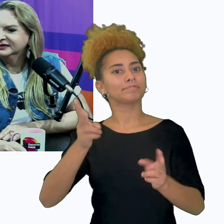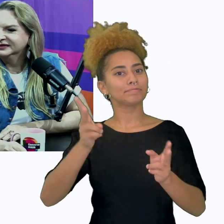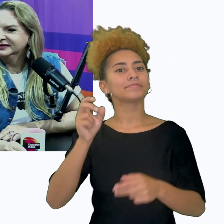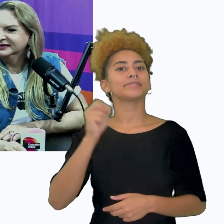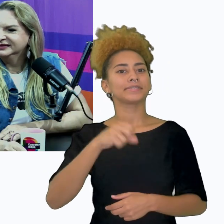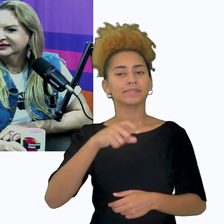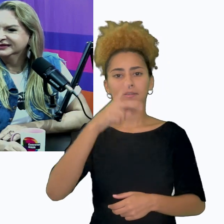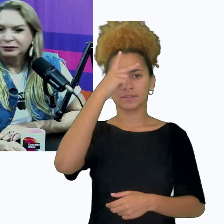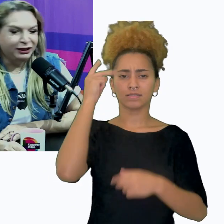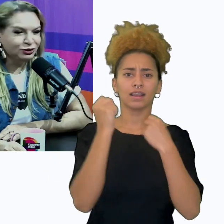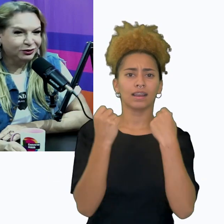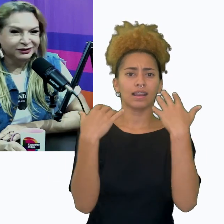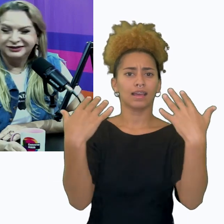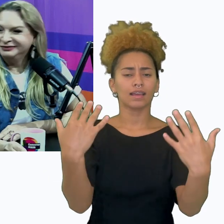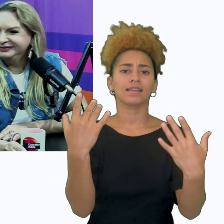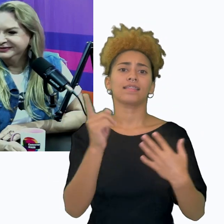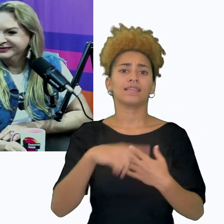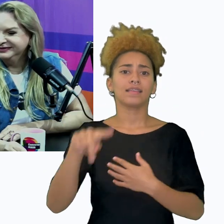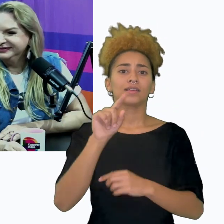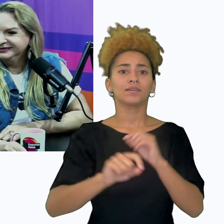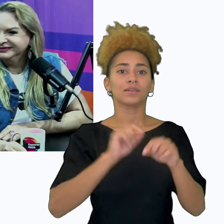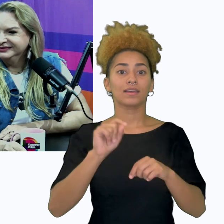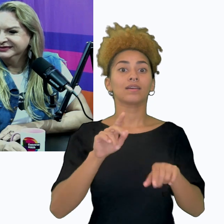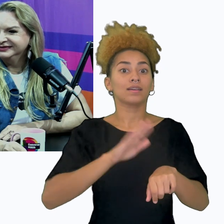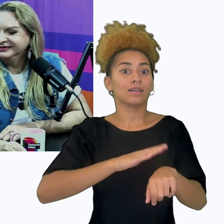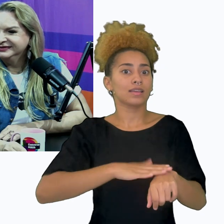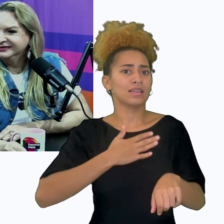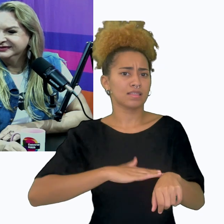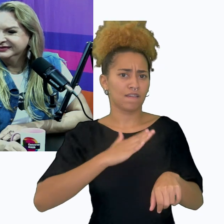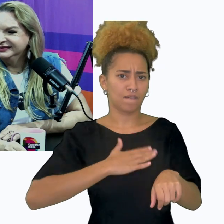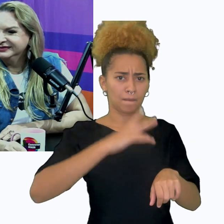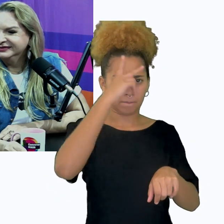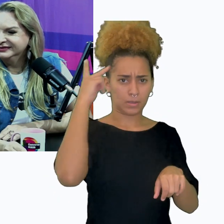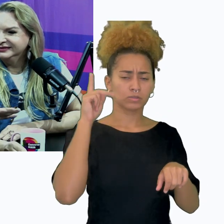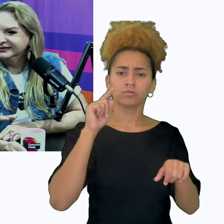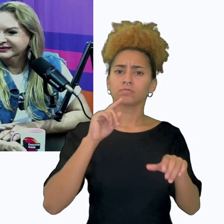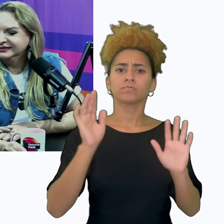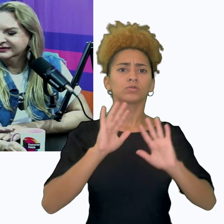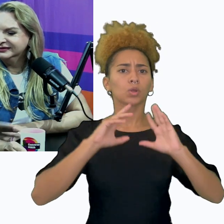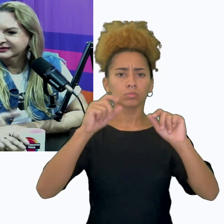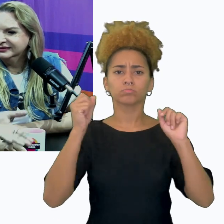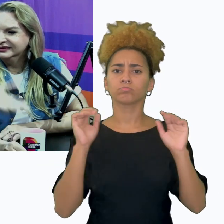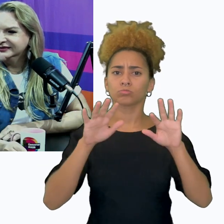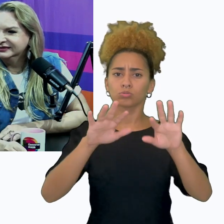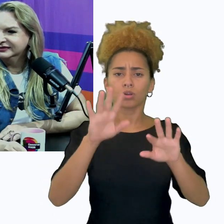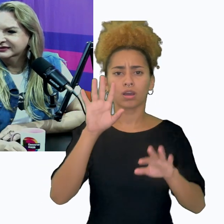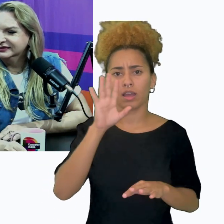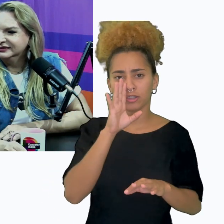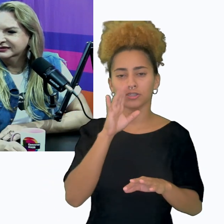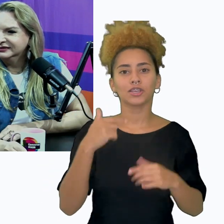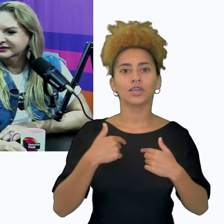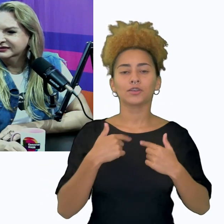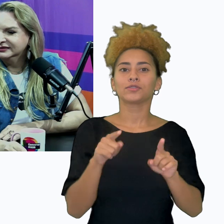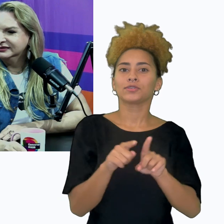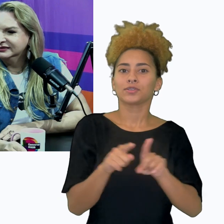Douglas Mota. O Douglas, ele tinha uma plateia que na hora do recreio ninguém ficava no pátio. Todo mundo ia pra plateia.